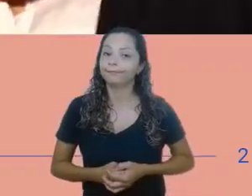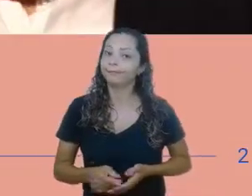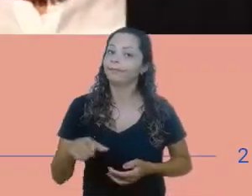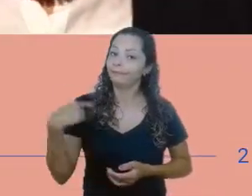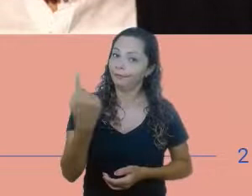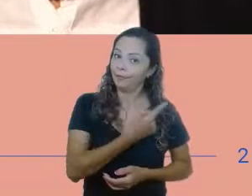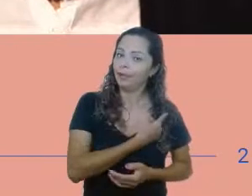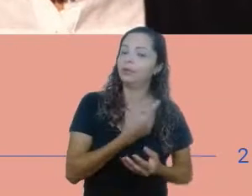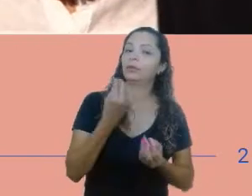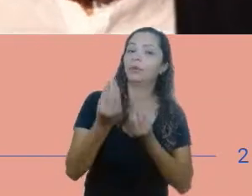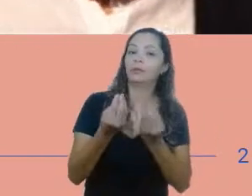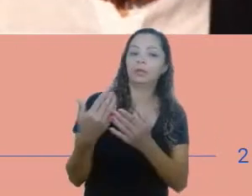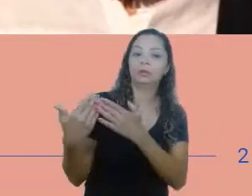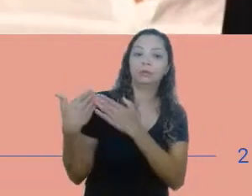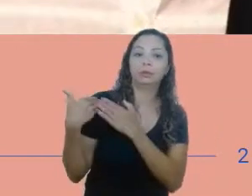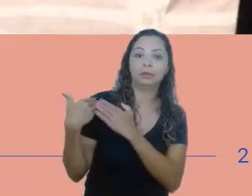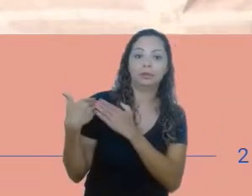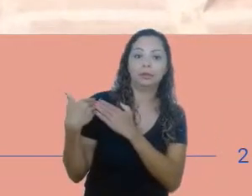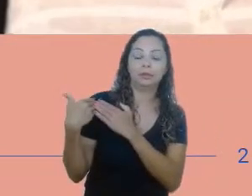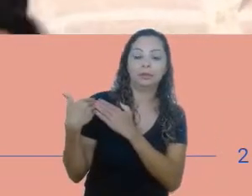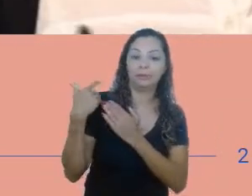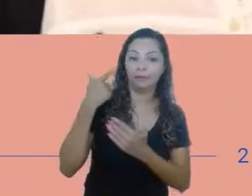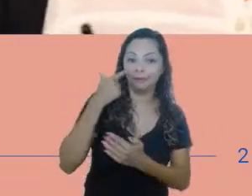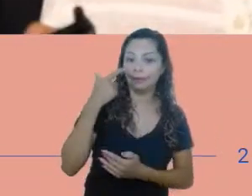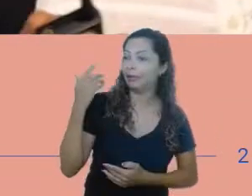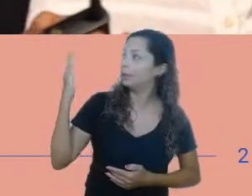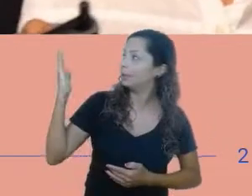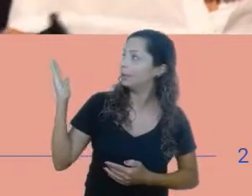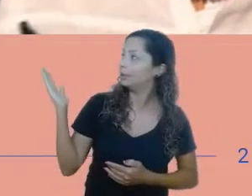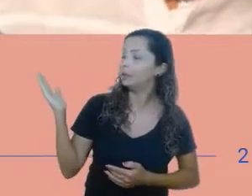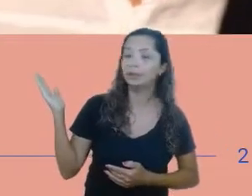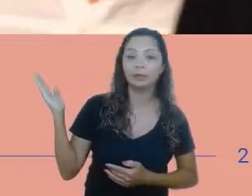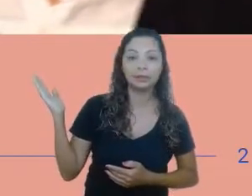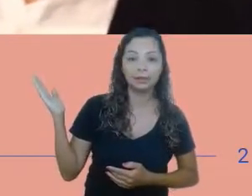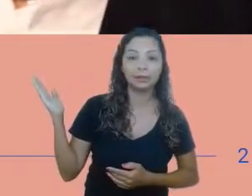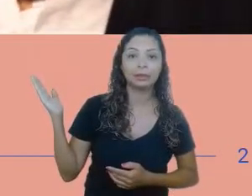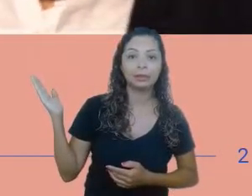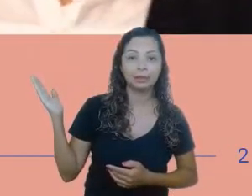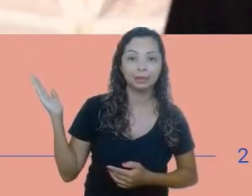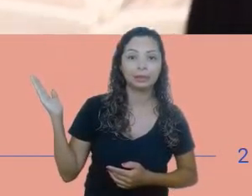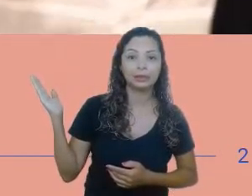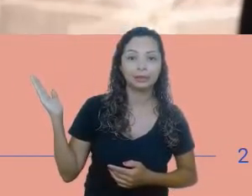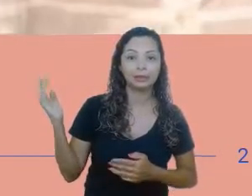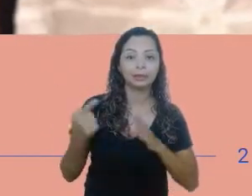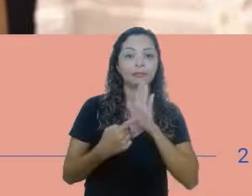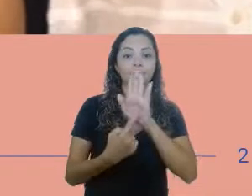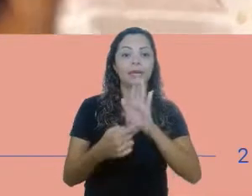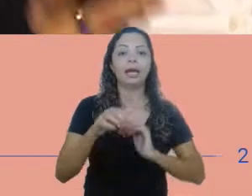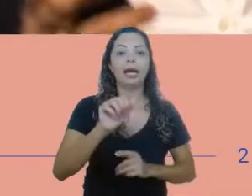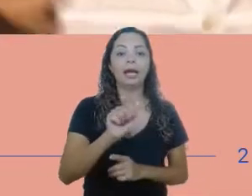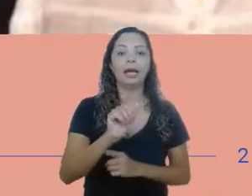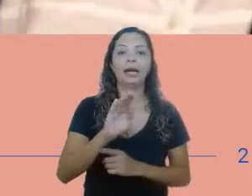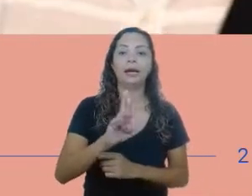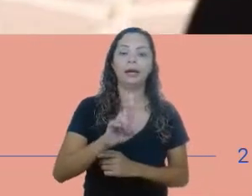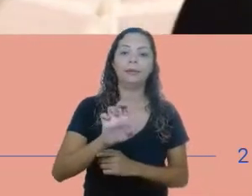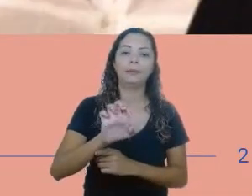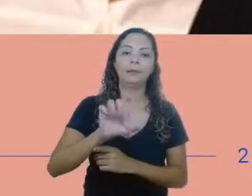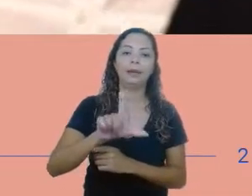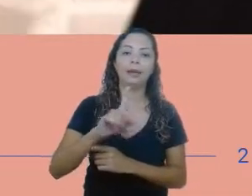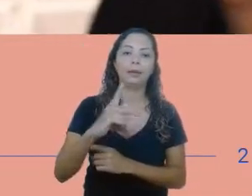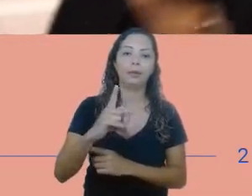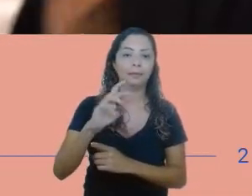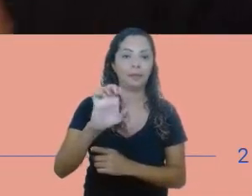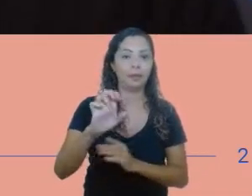dessa realidade e os dados nos mostram com um relatório da abrelpe que em2015 para